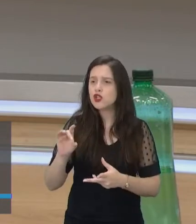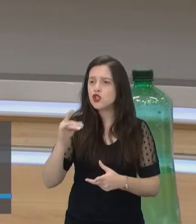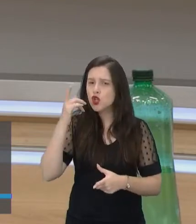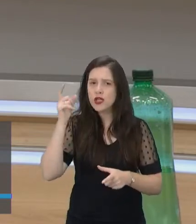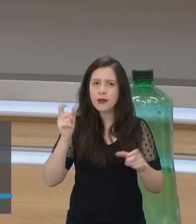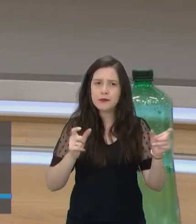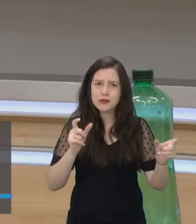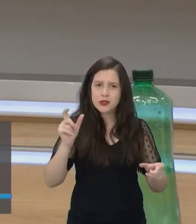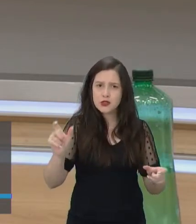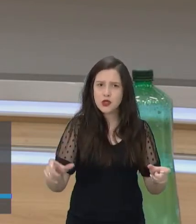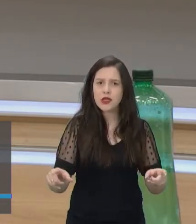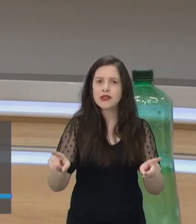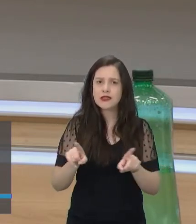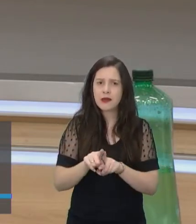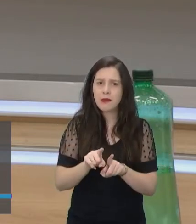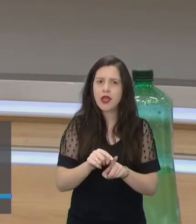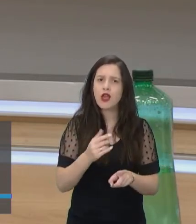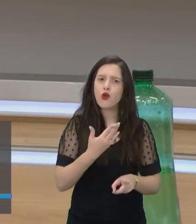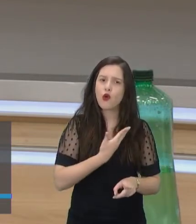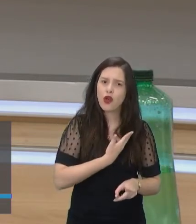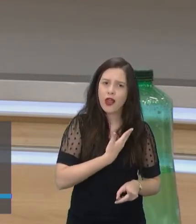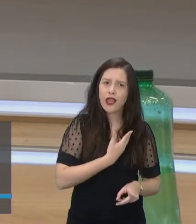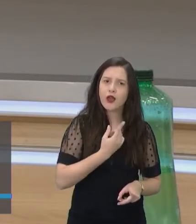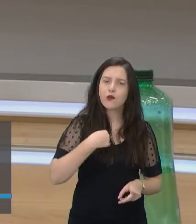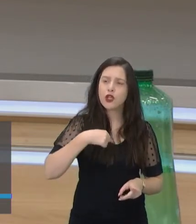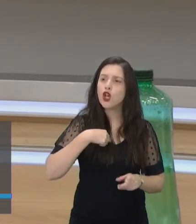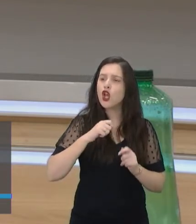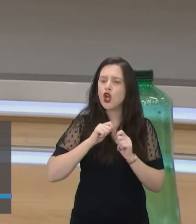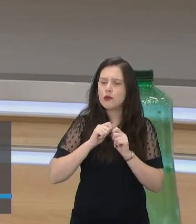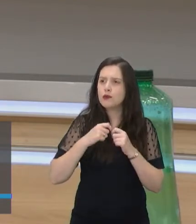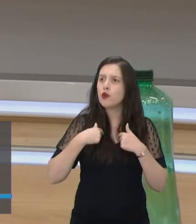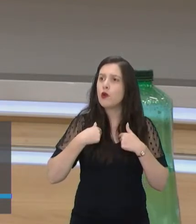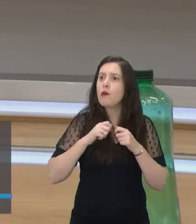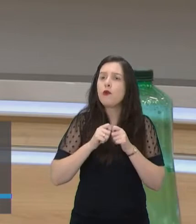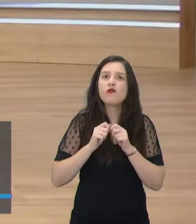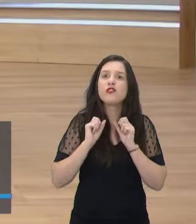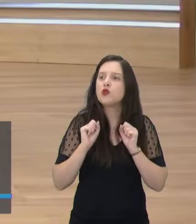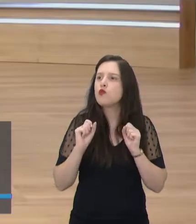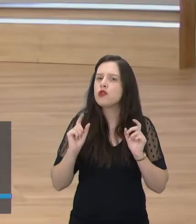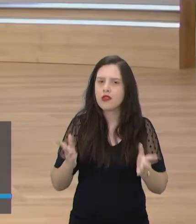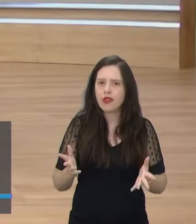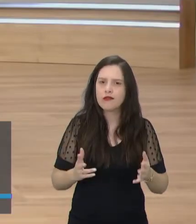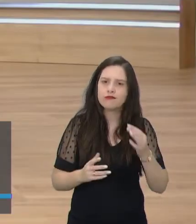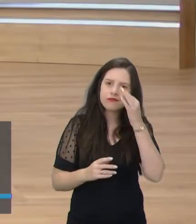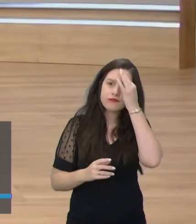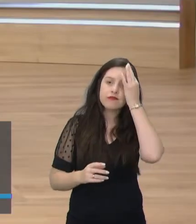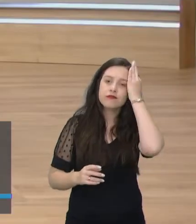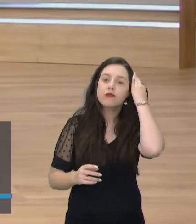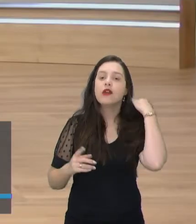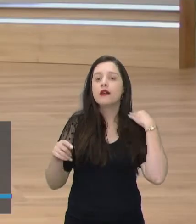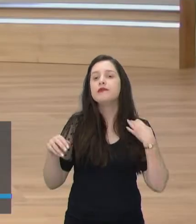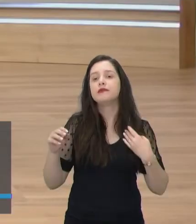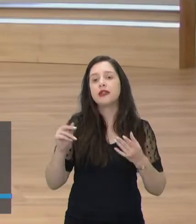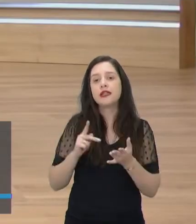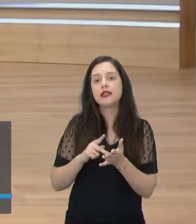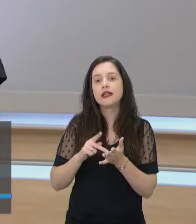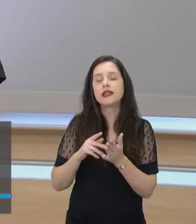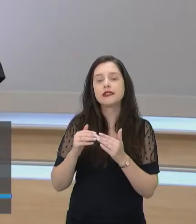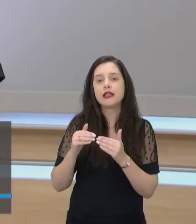que vai fazer essa coleta, mas também o que a gente pode fazer para melhorar o meio ambiente, né? Exato. Então, a gente pensar,